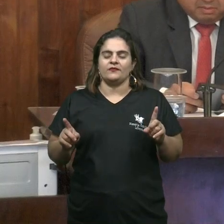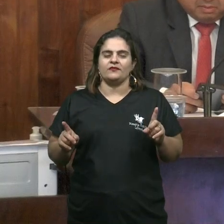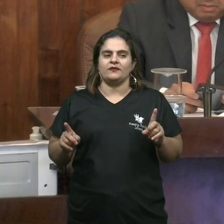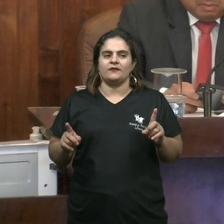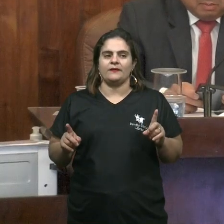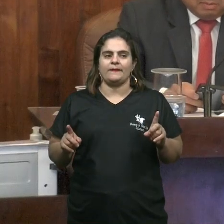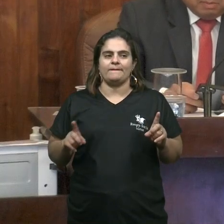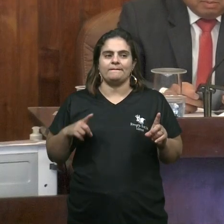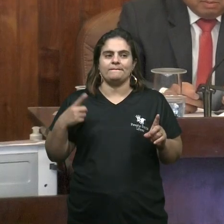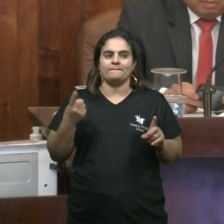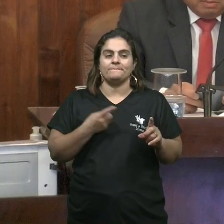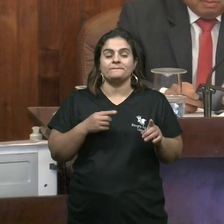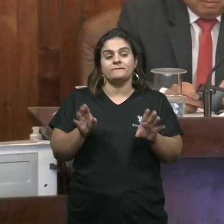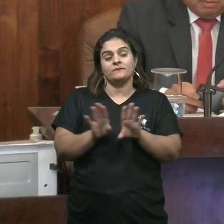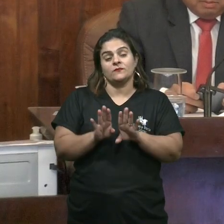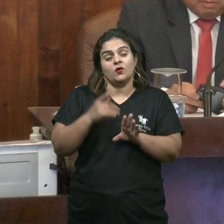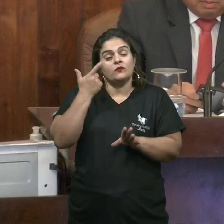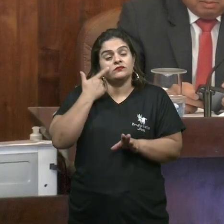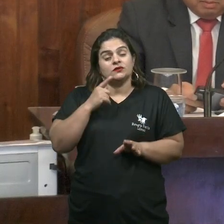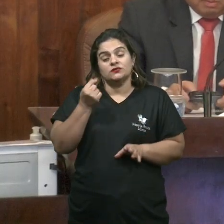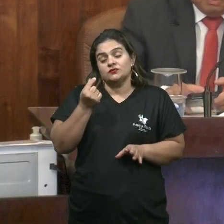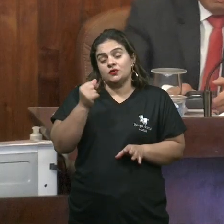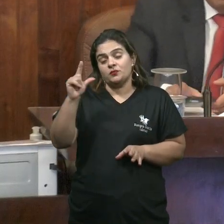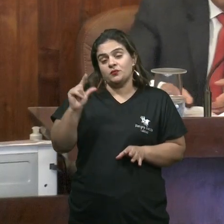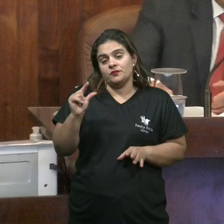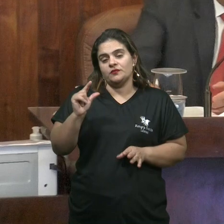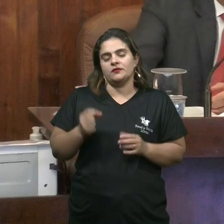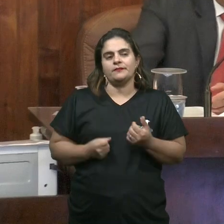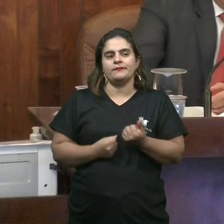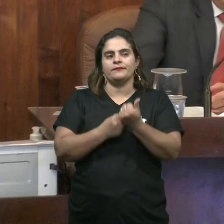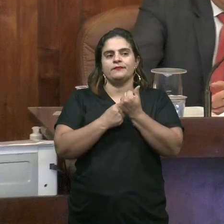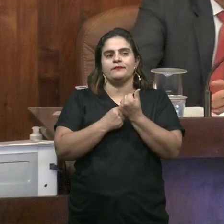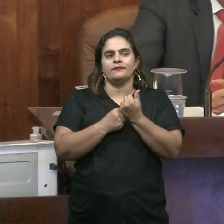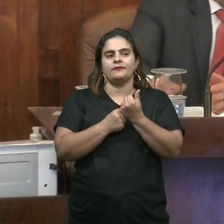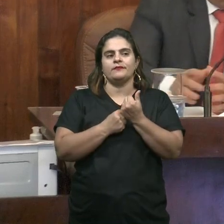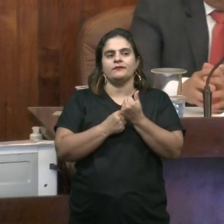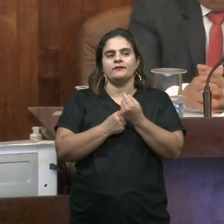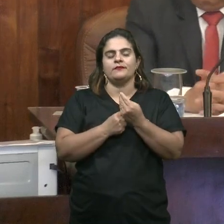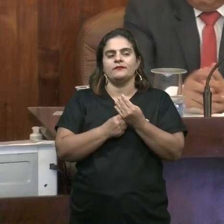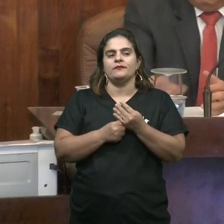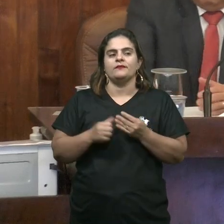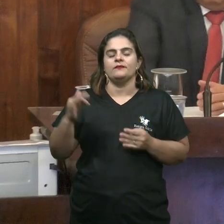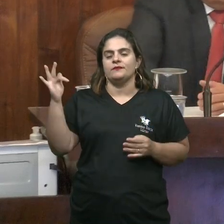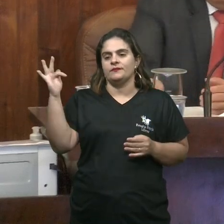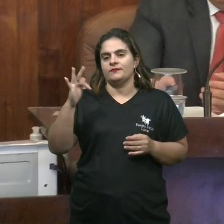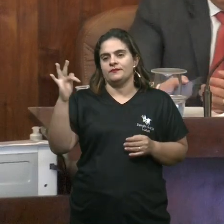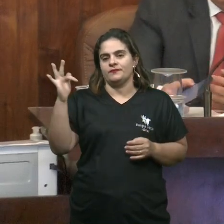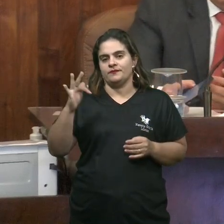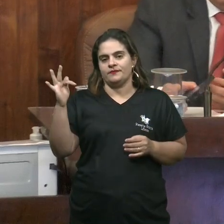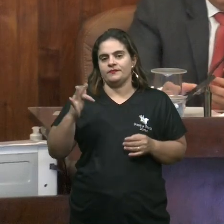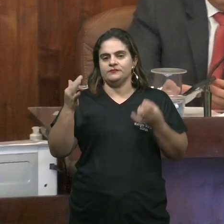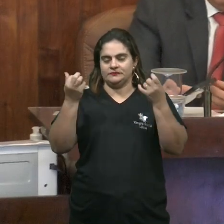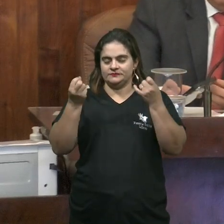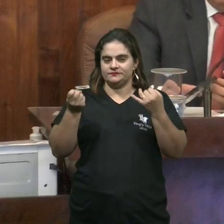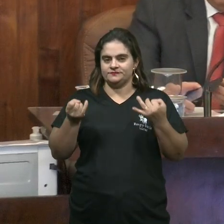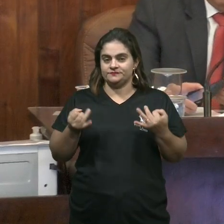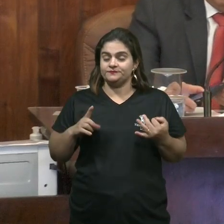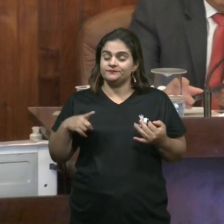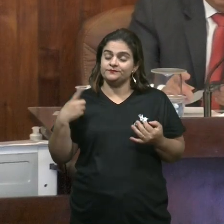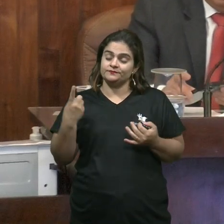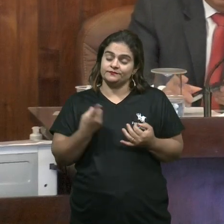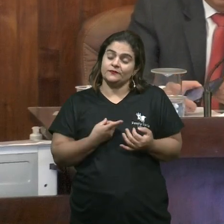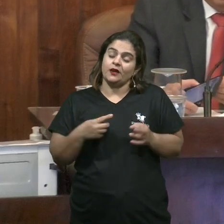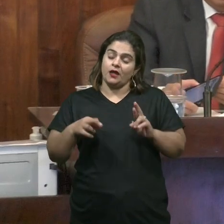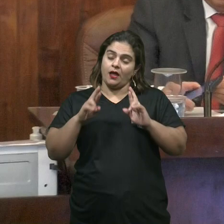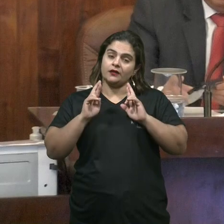as nossas ações também são limitadas, os valores são pequenos, foi o que a gente pôde ajudar. Como disse o agente federal Júnior Fefe, esperamos em